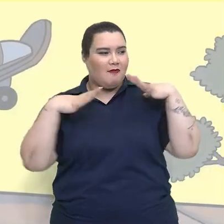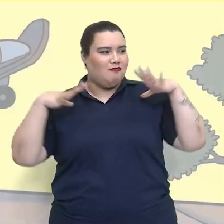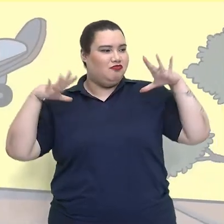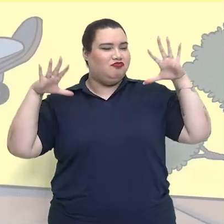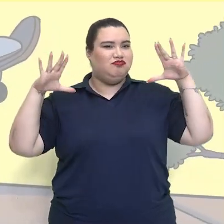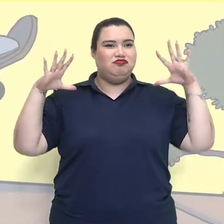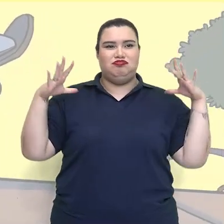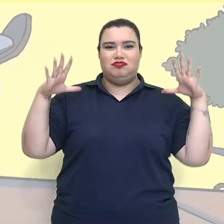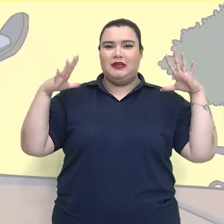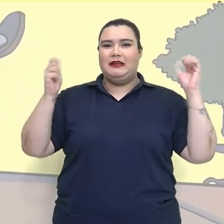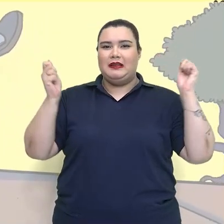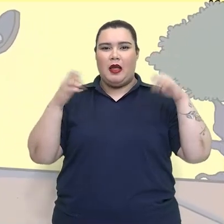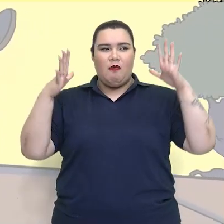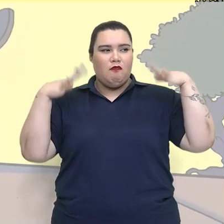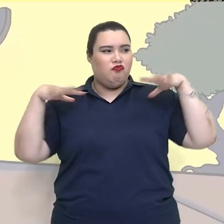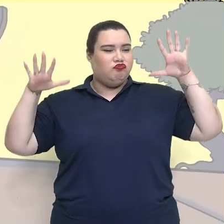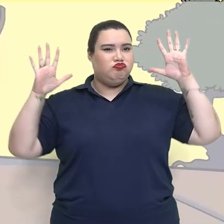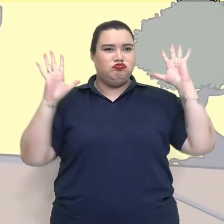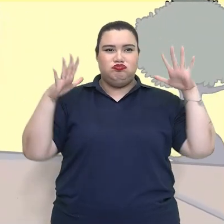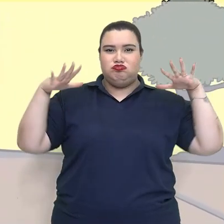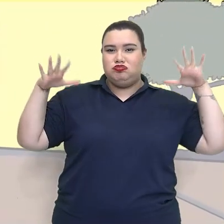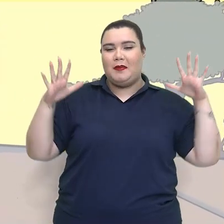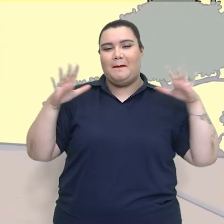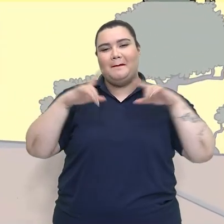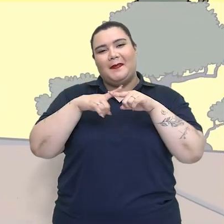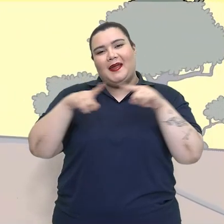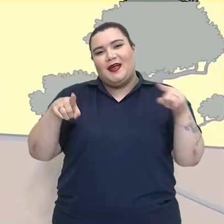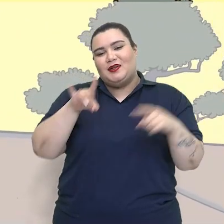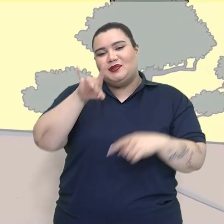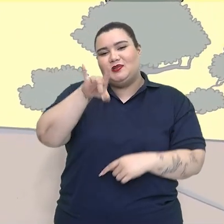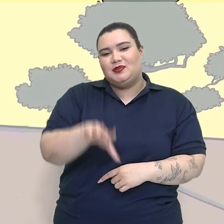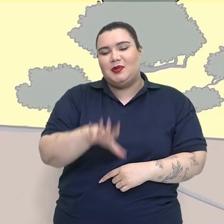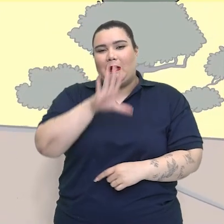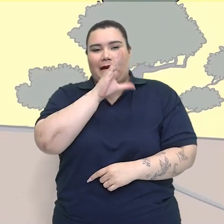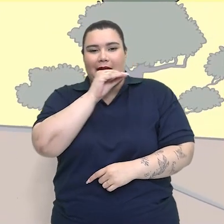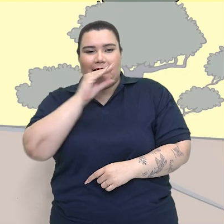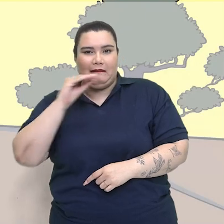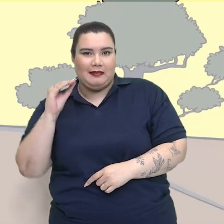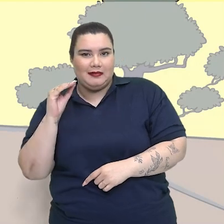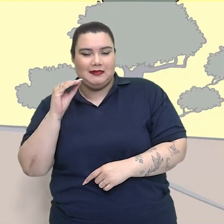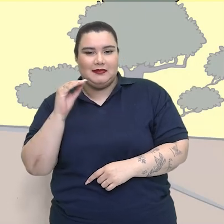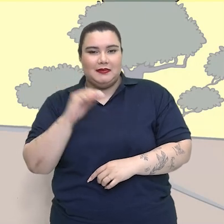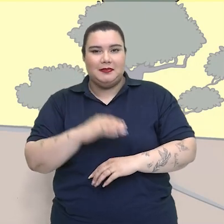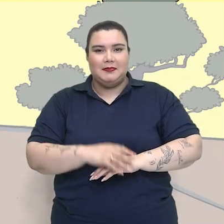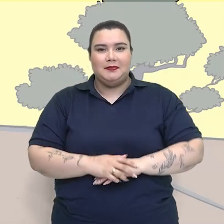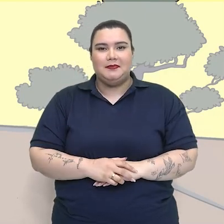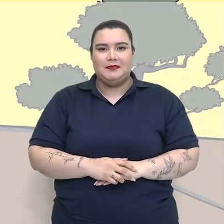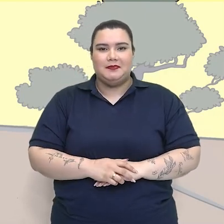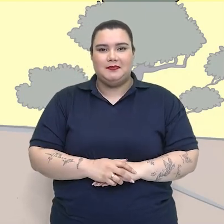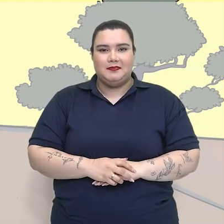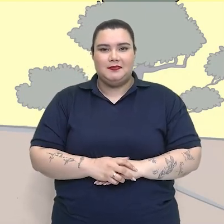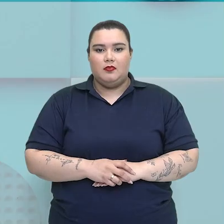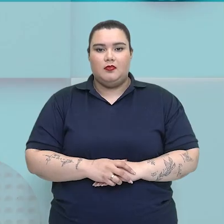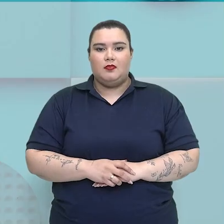de longas asas, mas são apenas marmanjos.